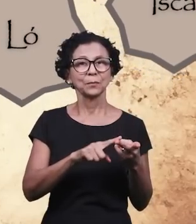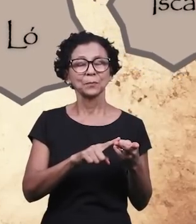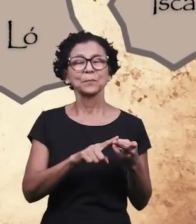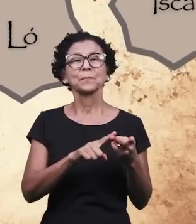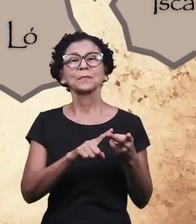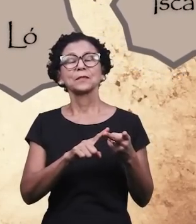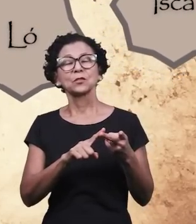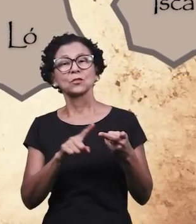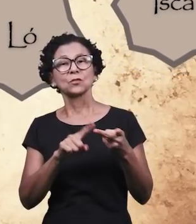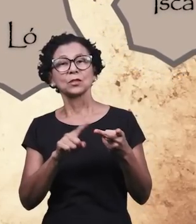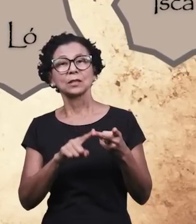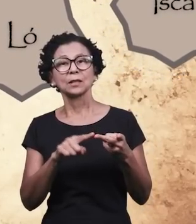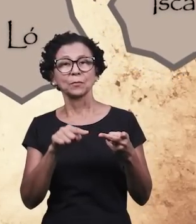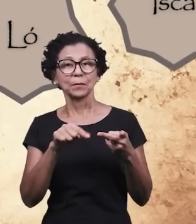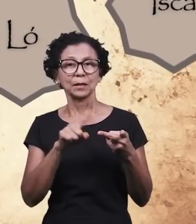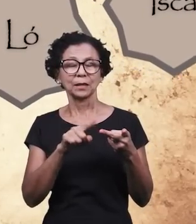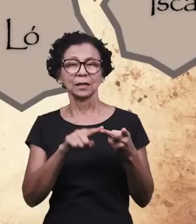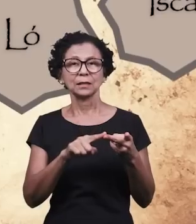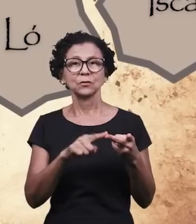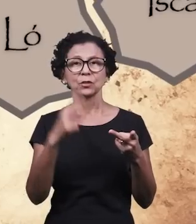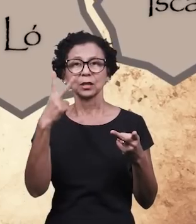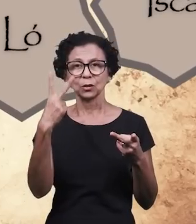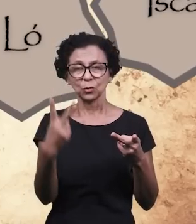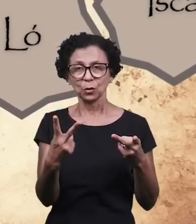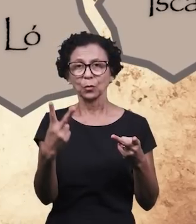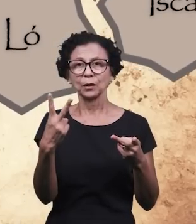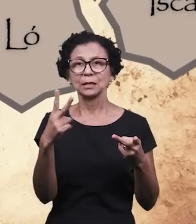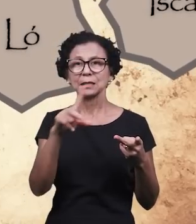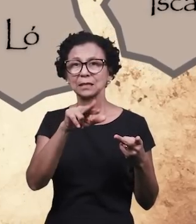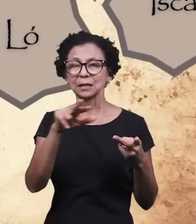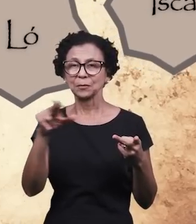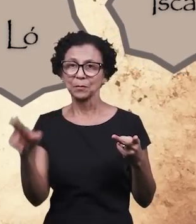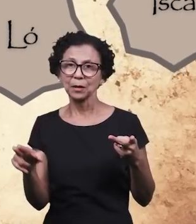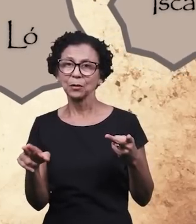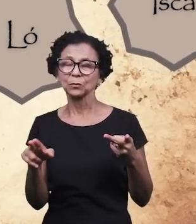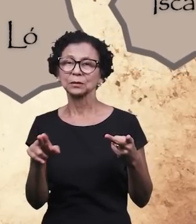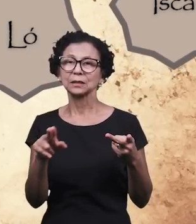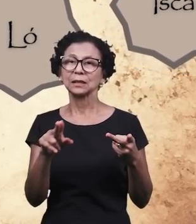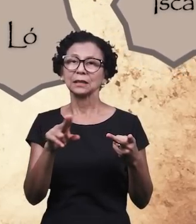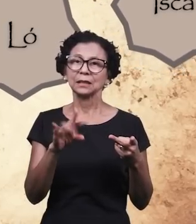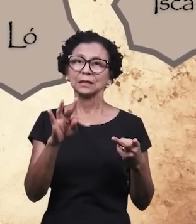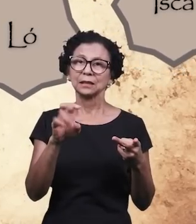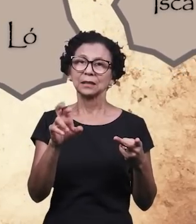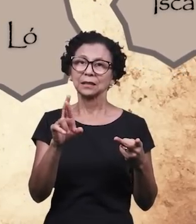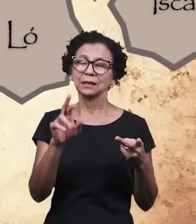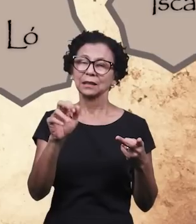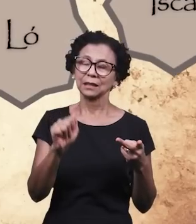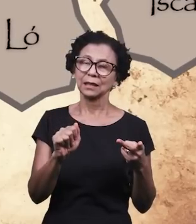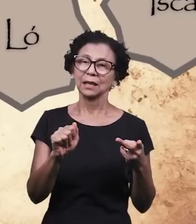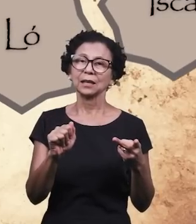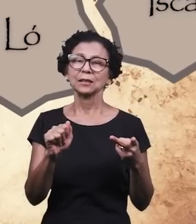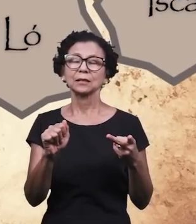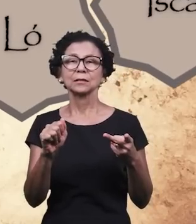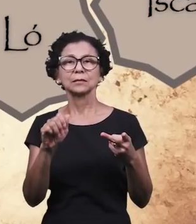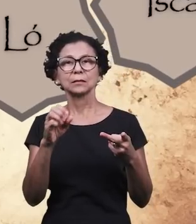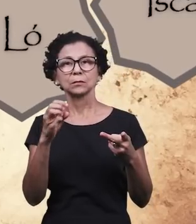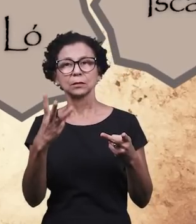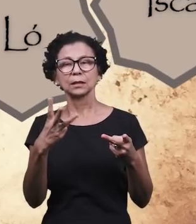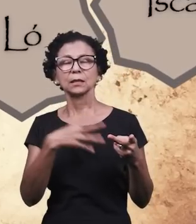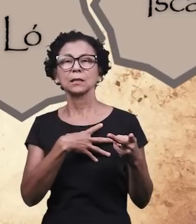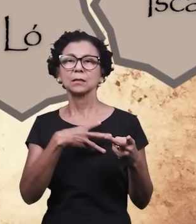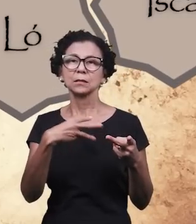essas viagens de Abraão, que saiu lá. Podemos entender assim que ele nasceu em Ur dos Caldeus,